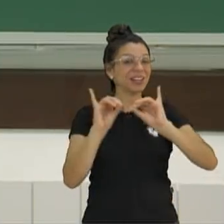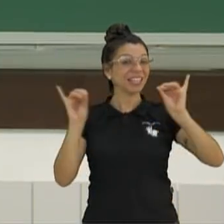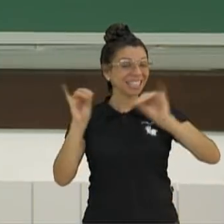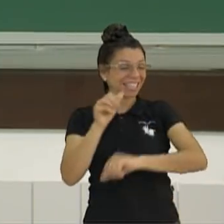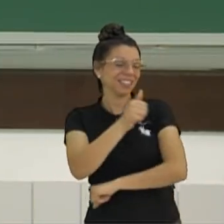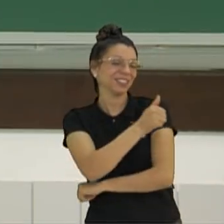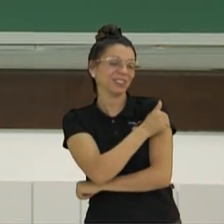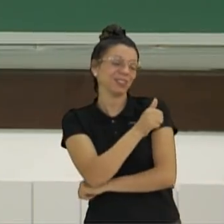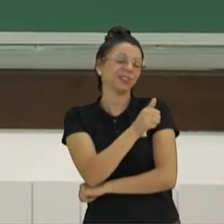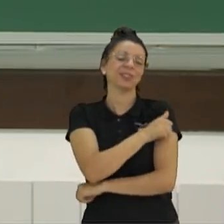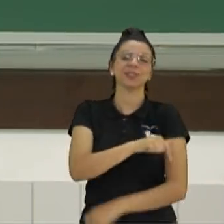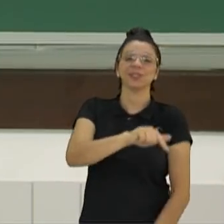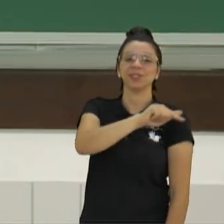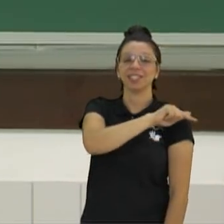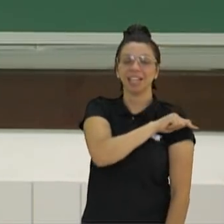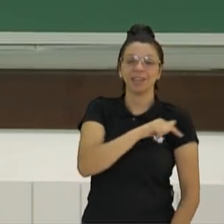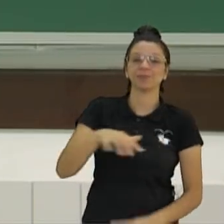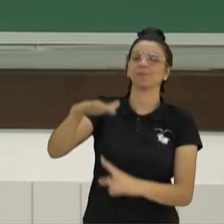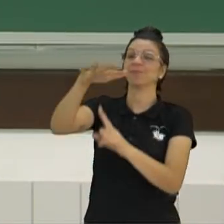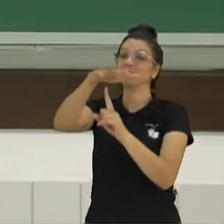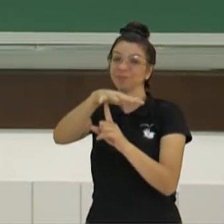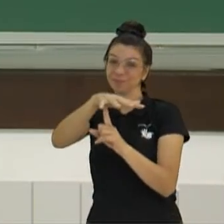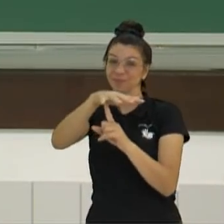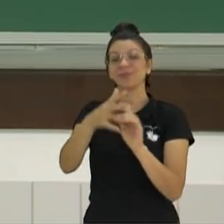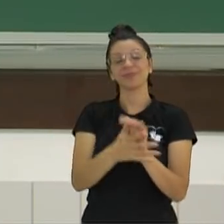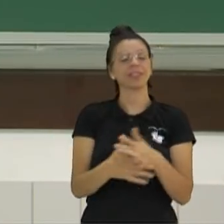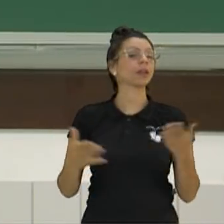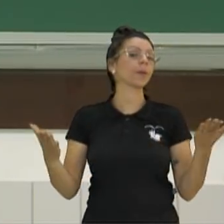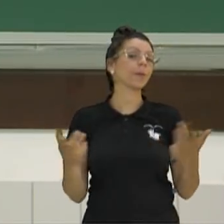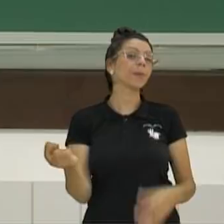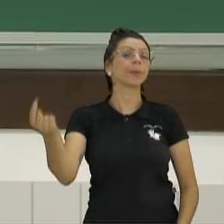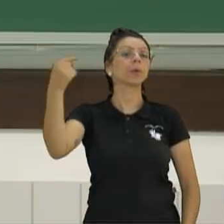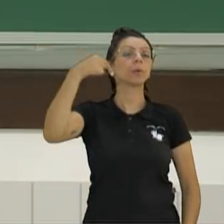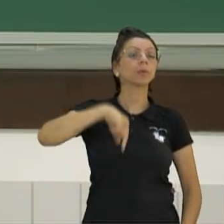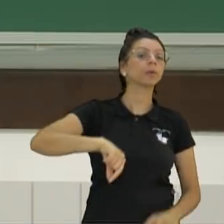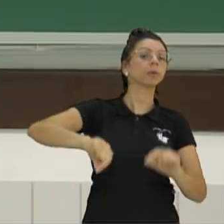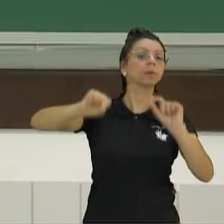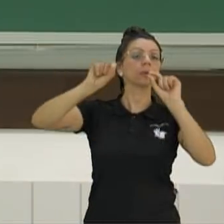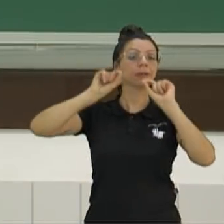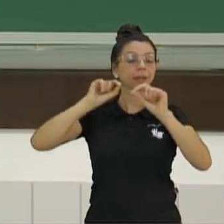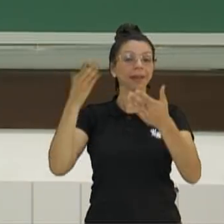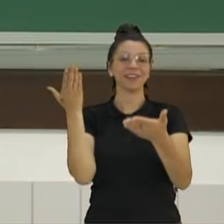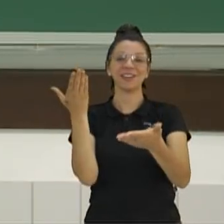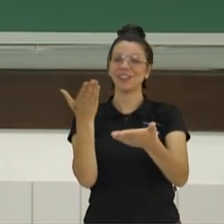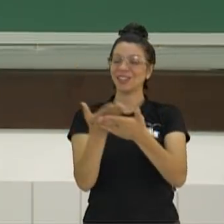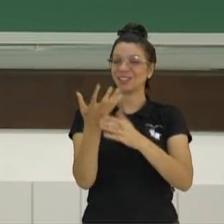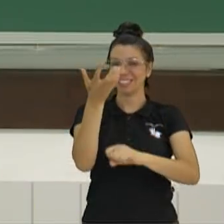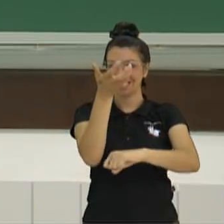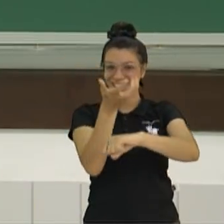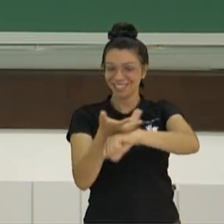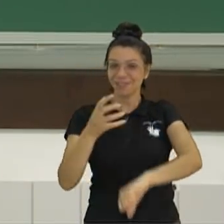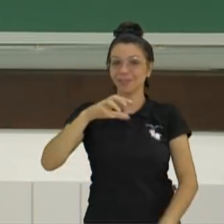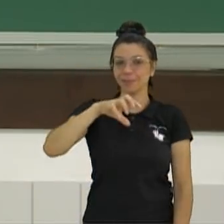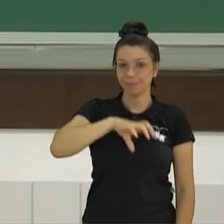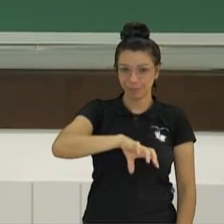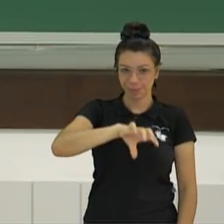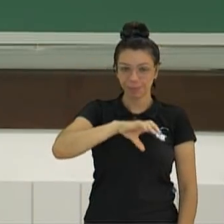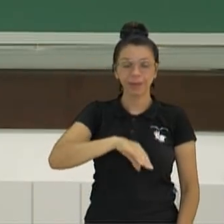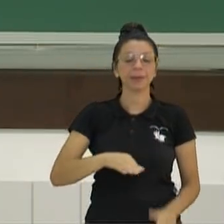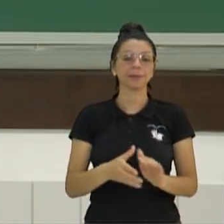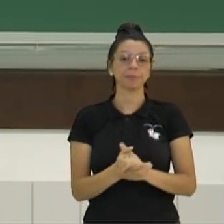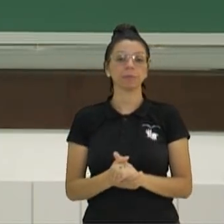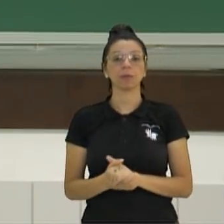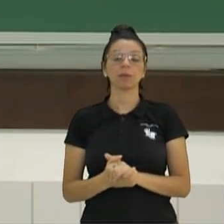Olá, estudantes do 7º ano do estado do Paraná. Estamos aqui para mais uma aula de língua portuguesa. Eu sou